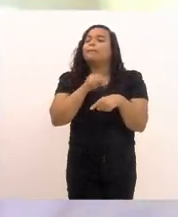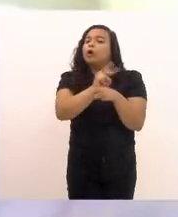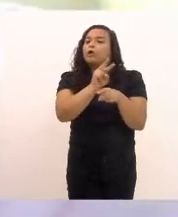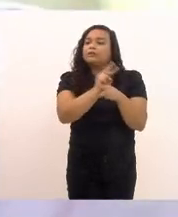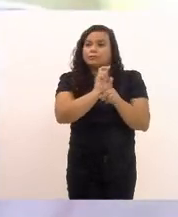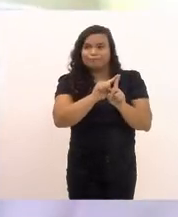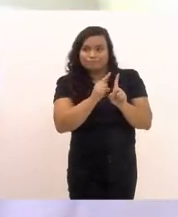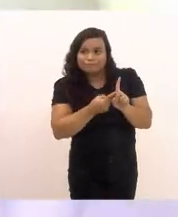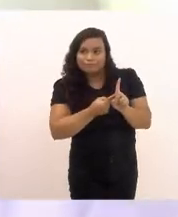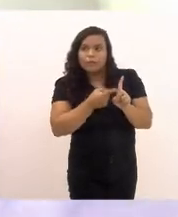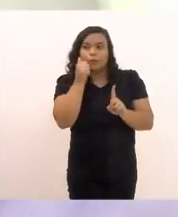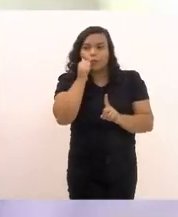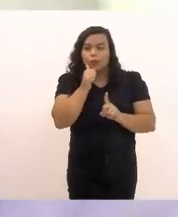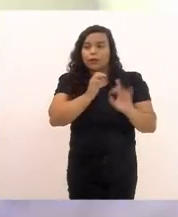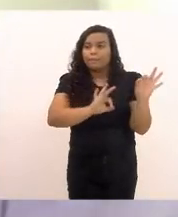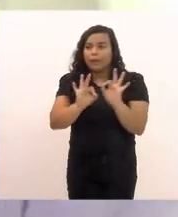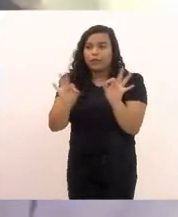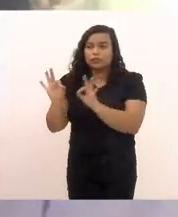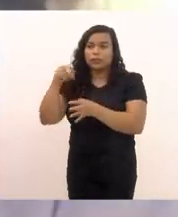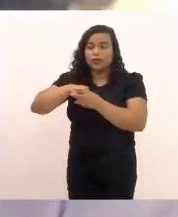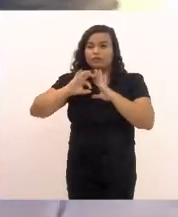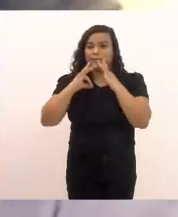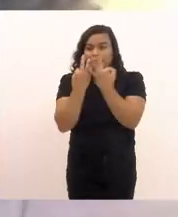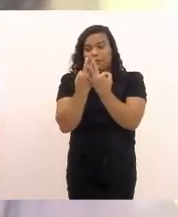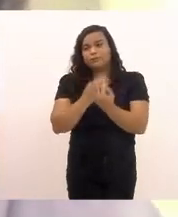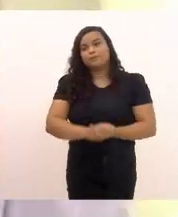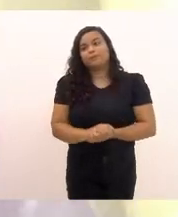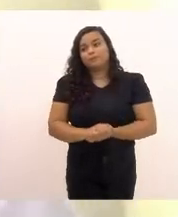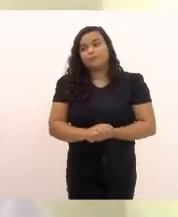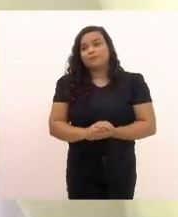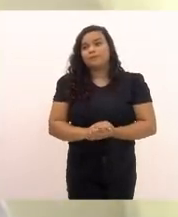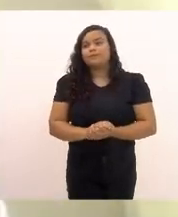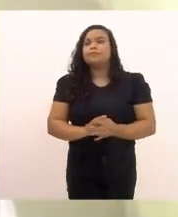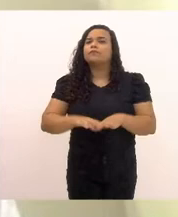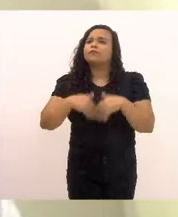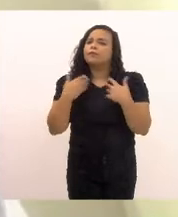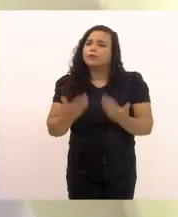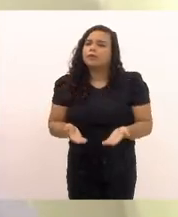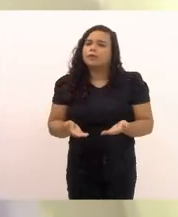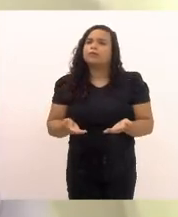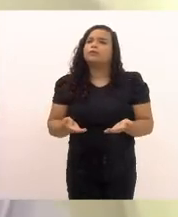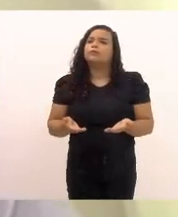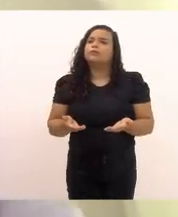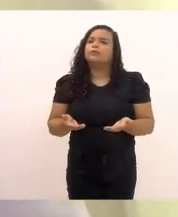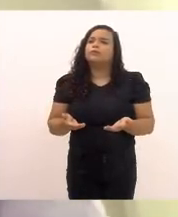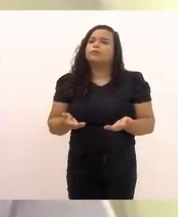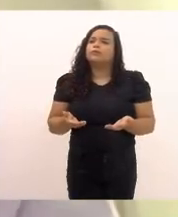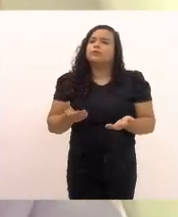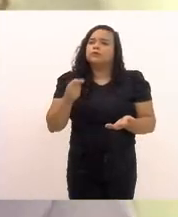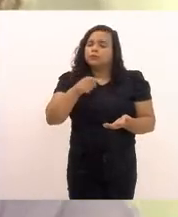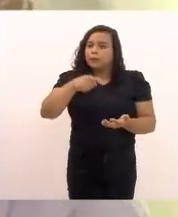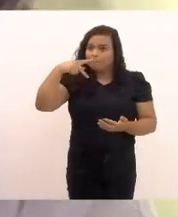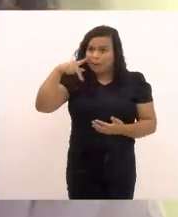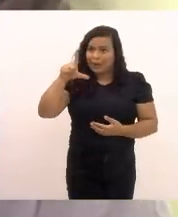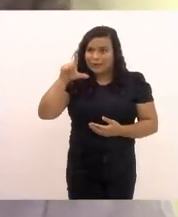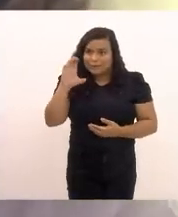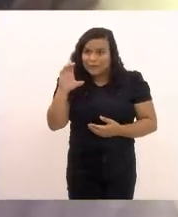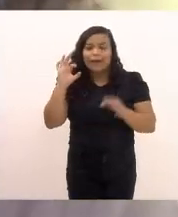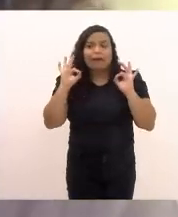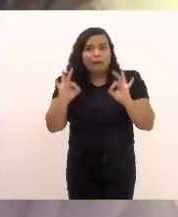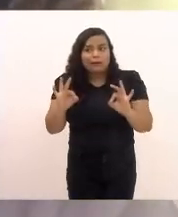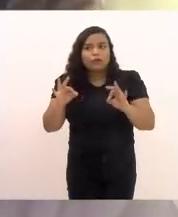planejamento familiar. Então, muito resumidamente, esse PLC aqui tenta garantir um justiçamento mínimo